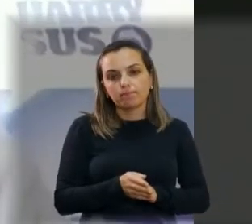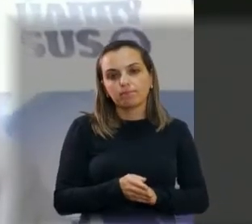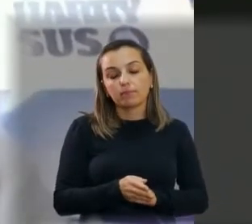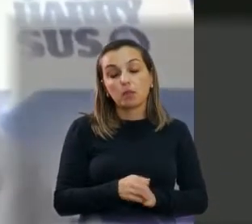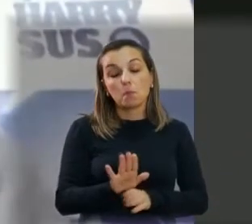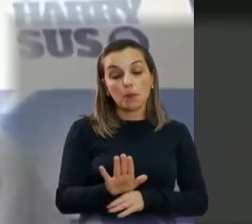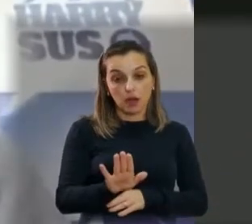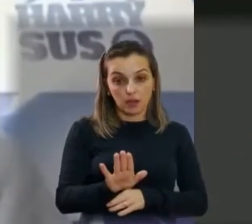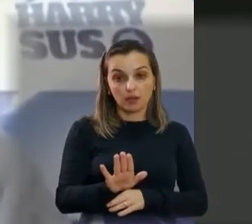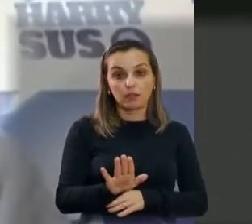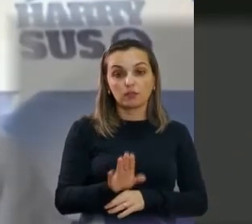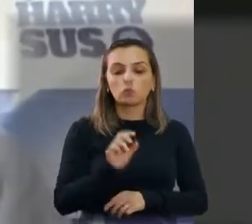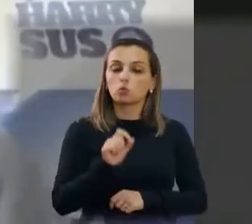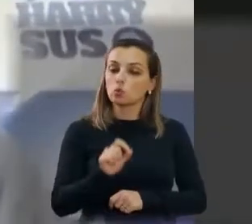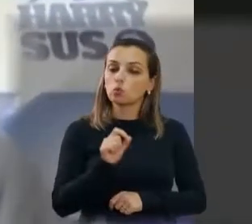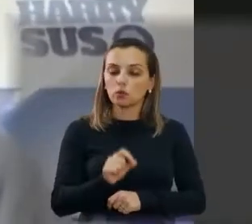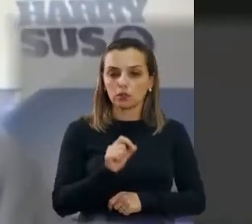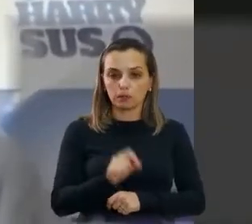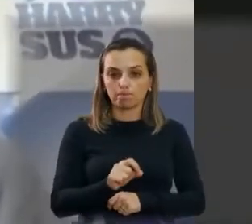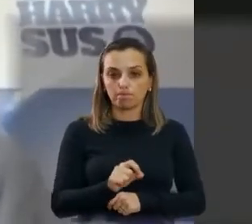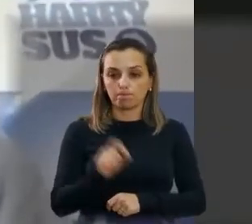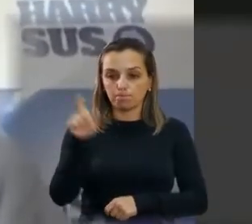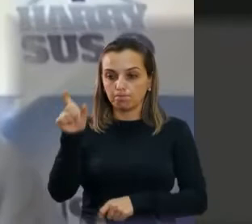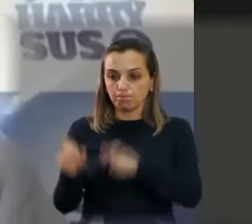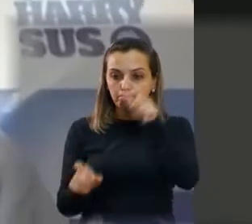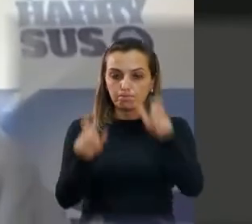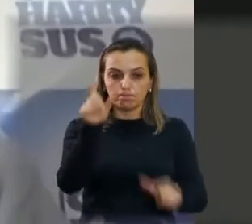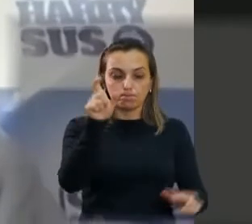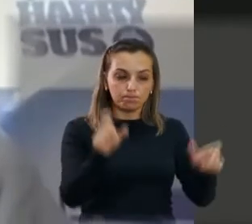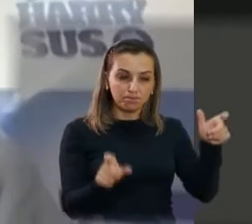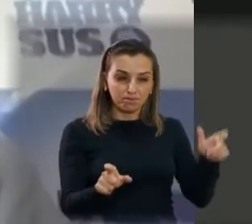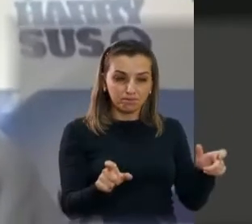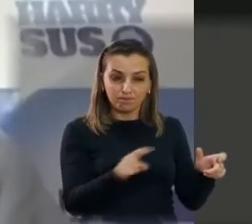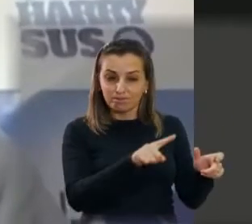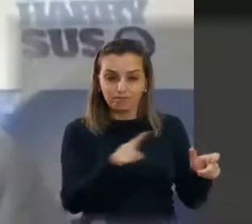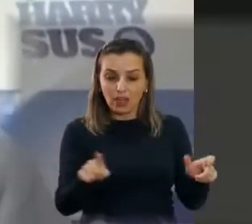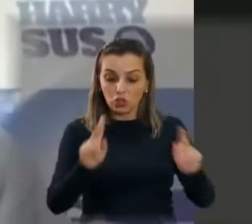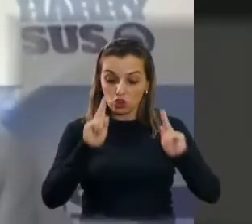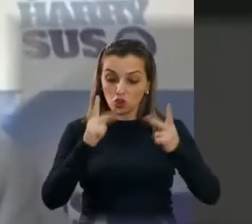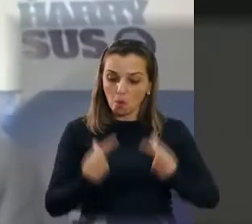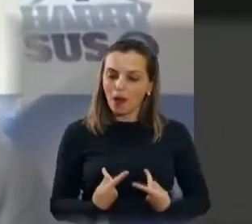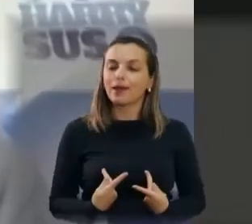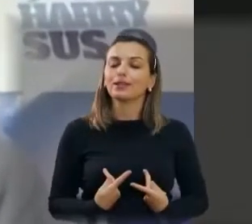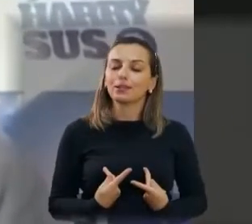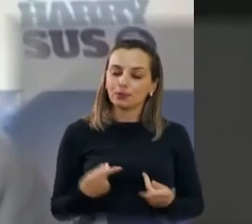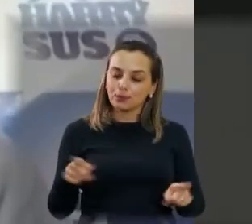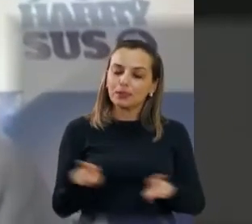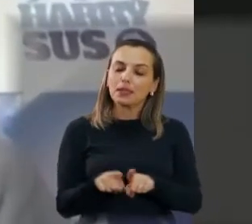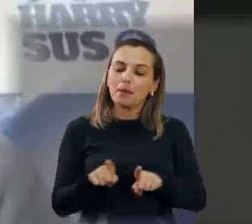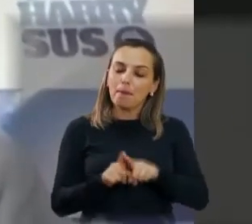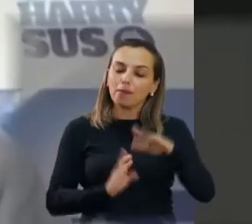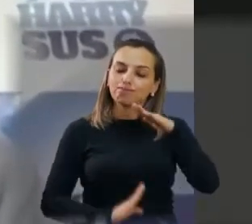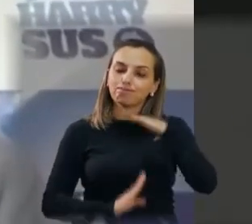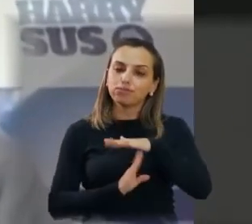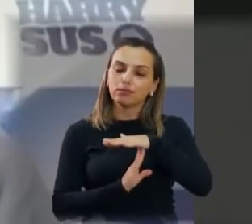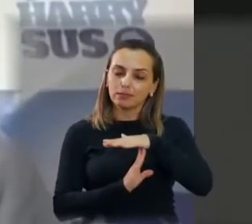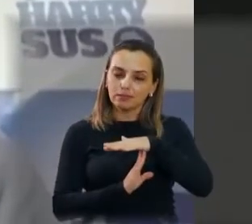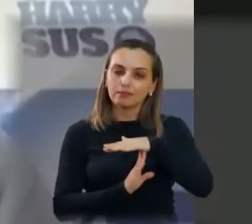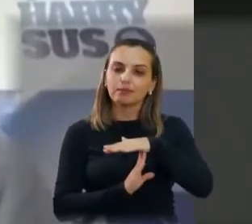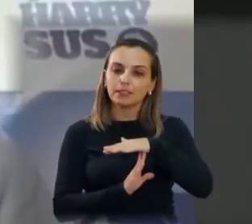Porém, essas pessoas são pessoas, são seres humanos que estão no seu limite